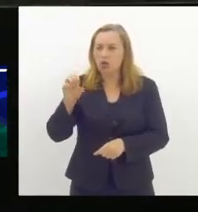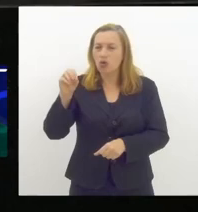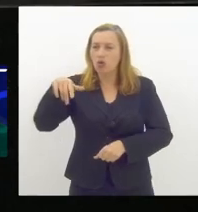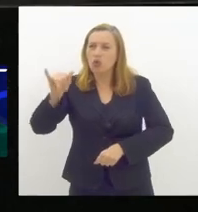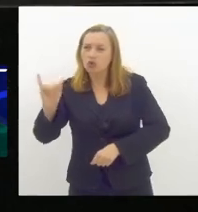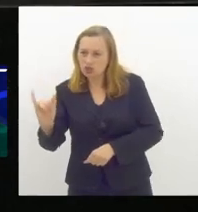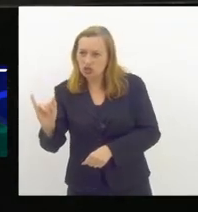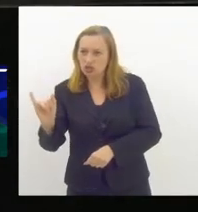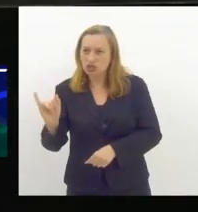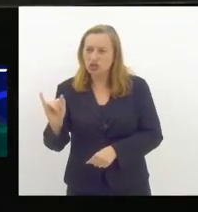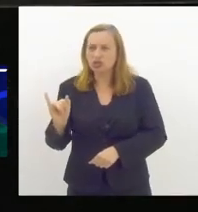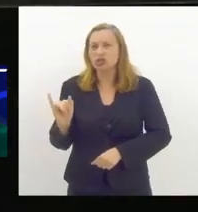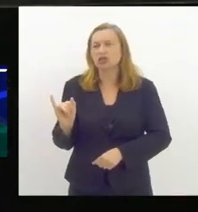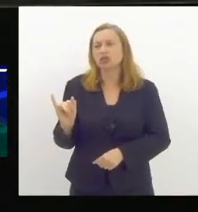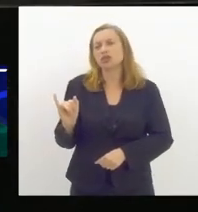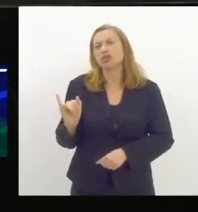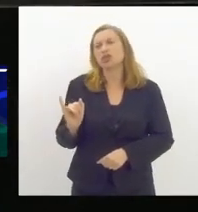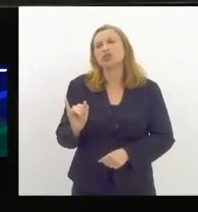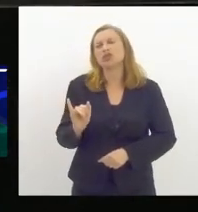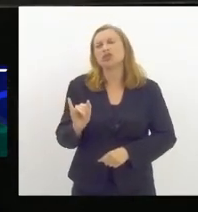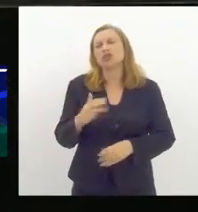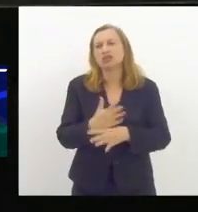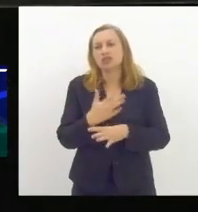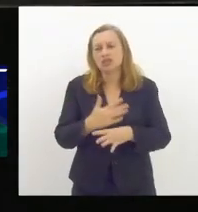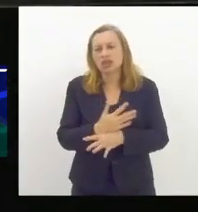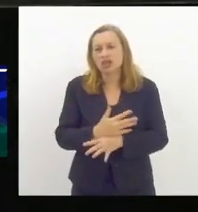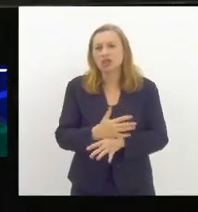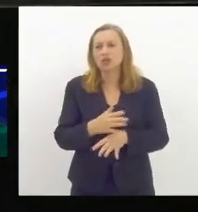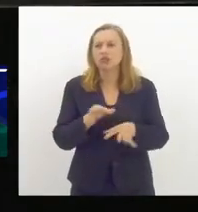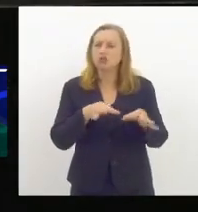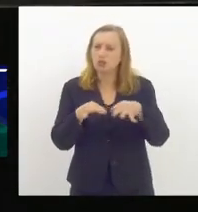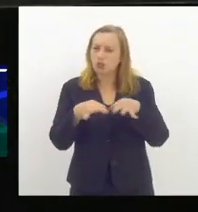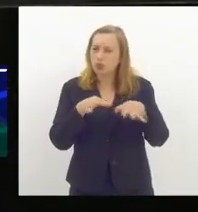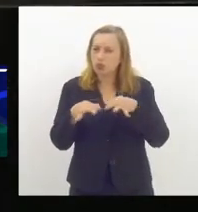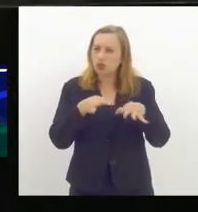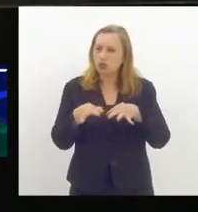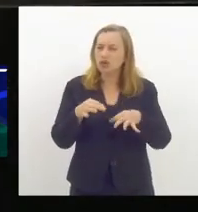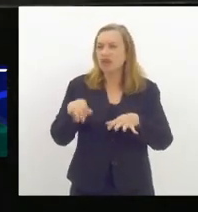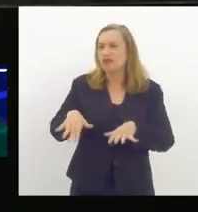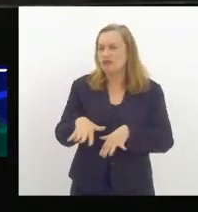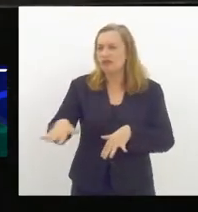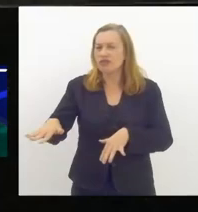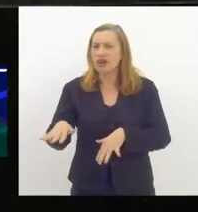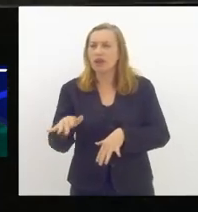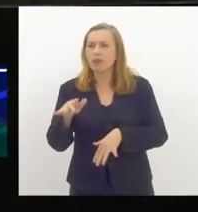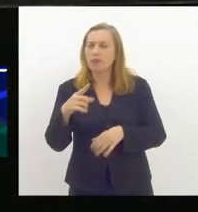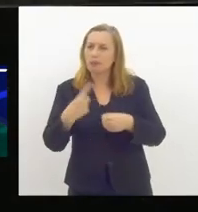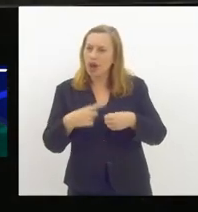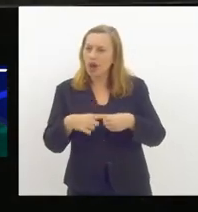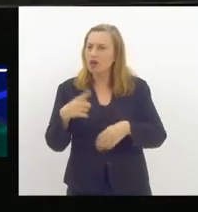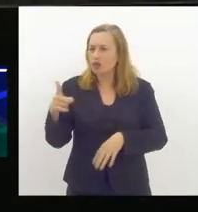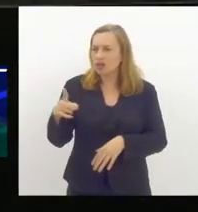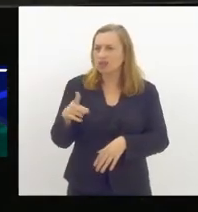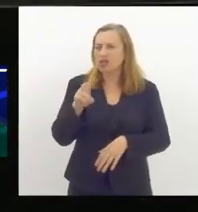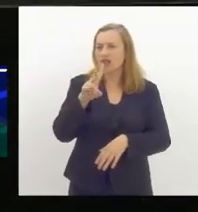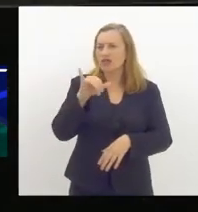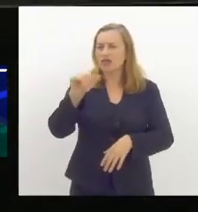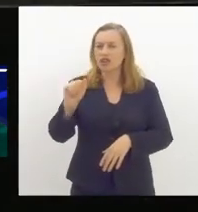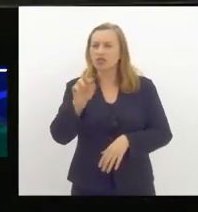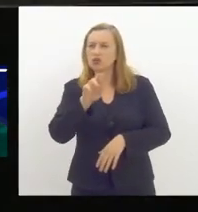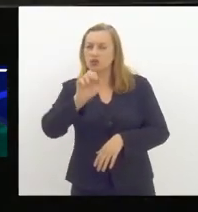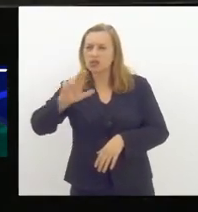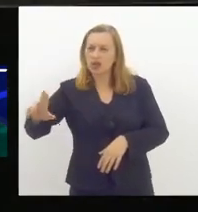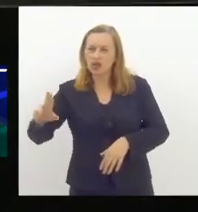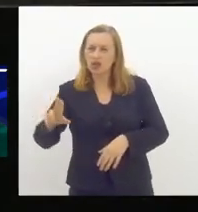era prefeito Conde que era prefeito da cidade foi feita a organização através do favela-bairro lá na favela da Vila do céu